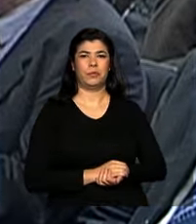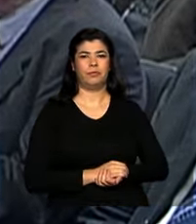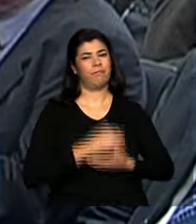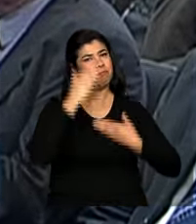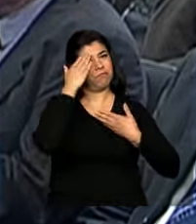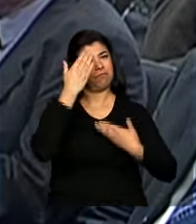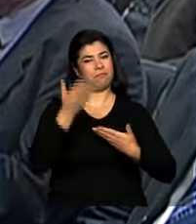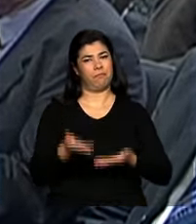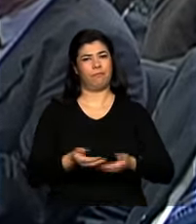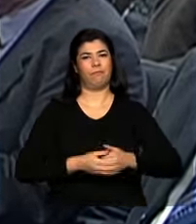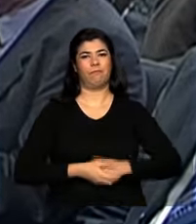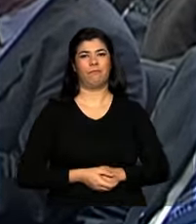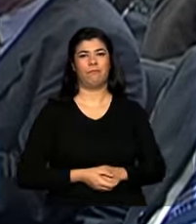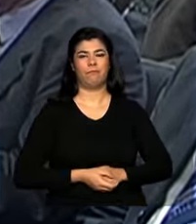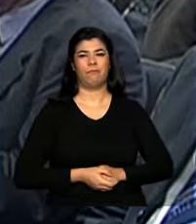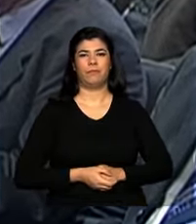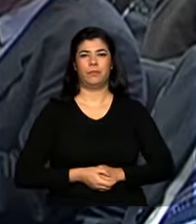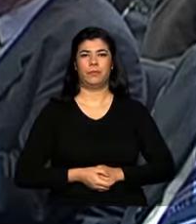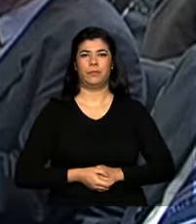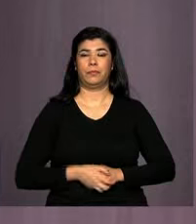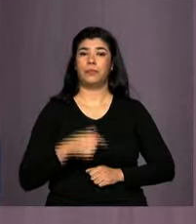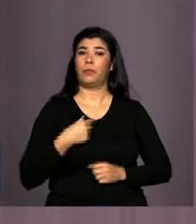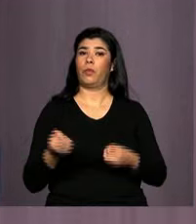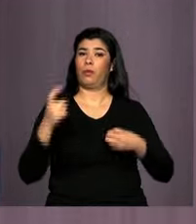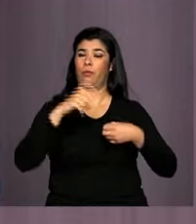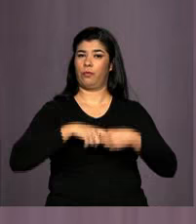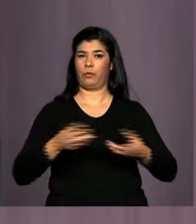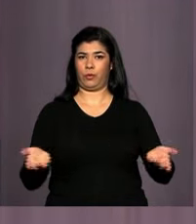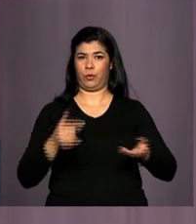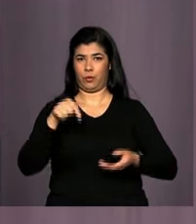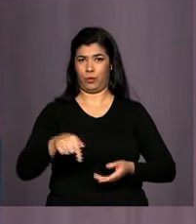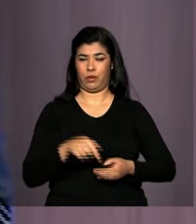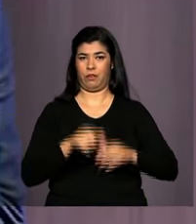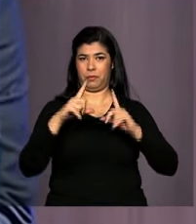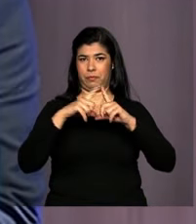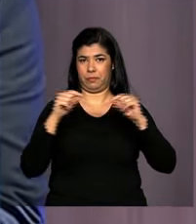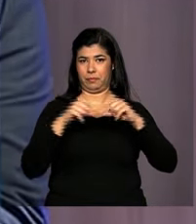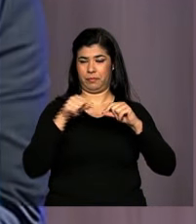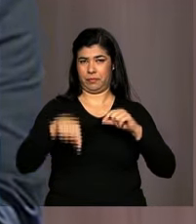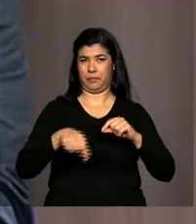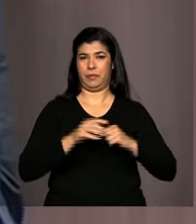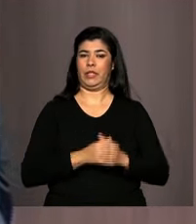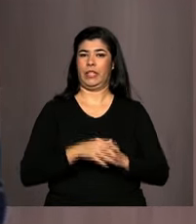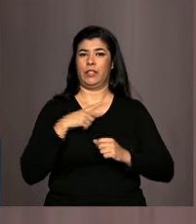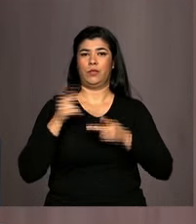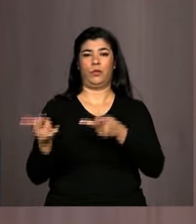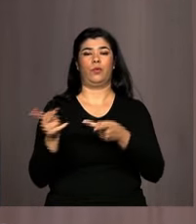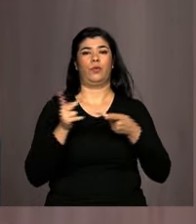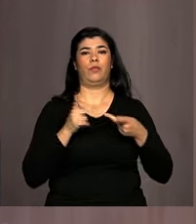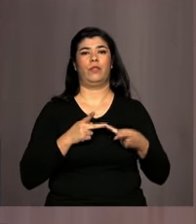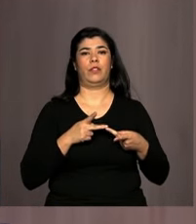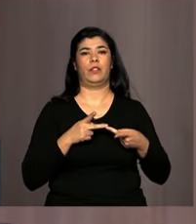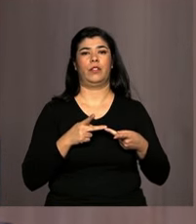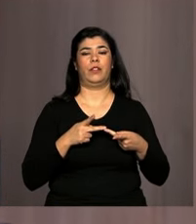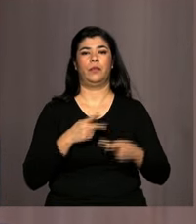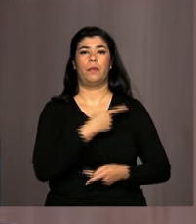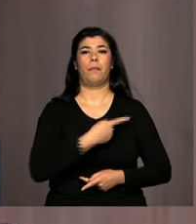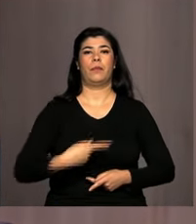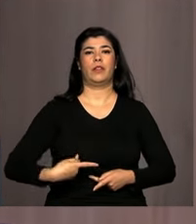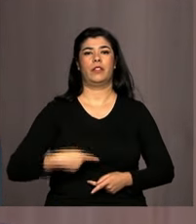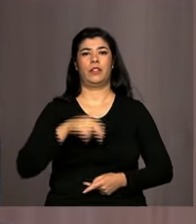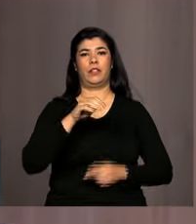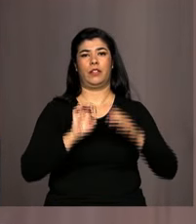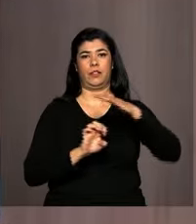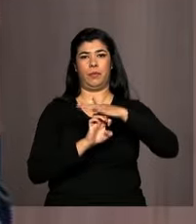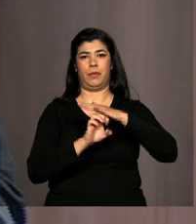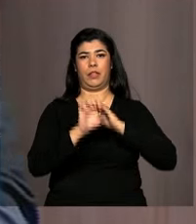Anderson. Bem, vamos retornar aqui ao auditório. Convidamos o presidente da Embrapa, o senhor Maurício